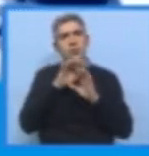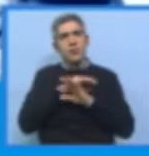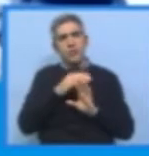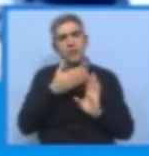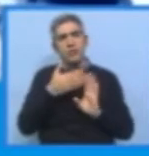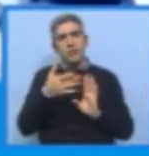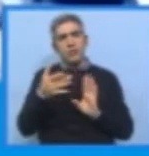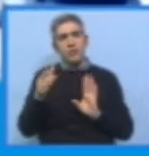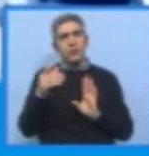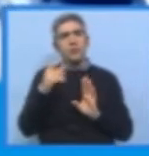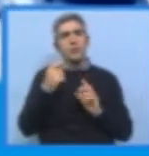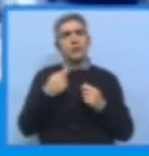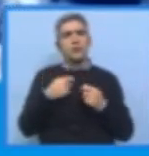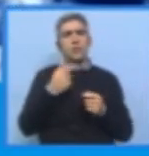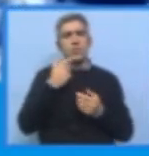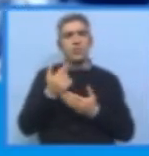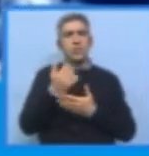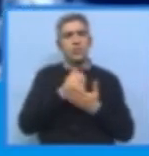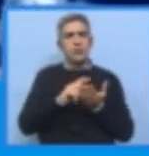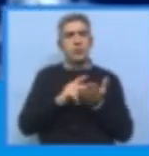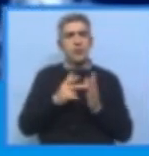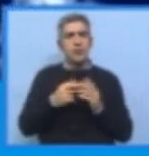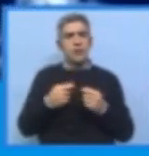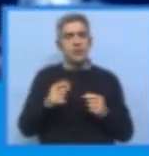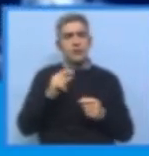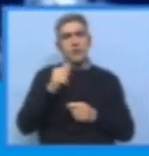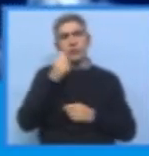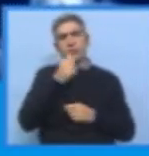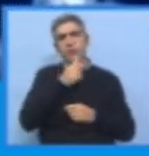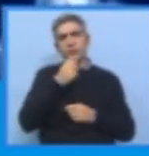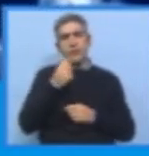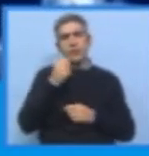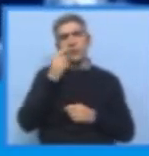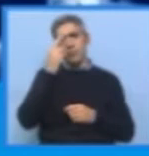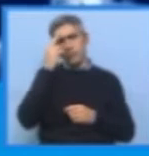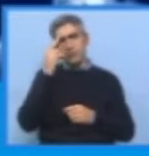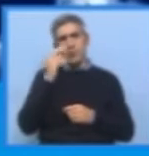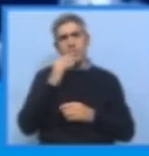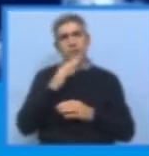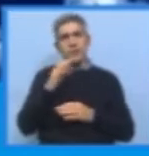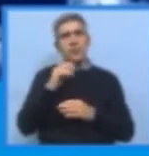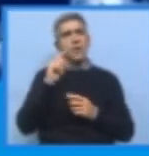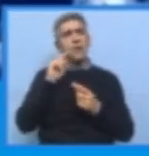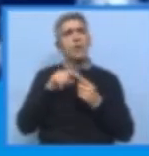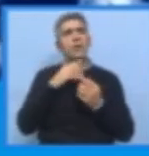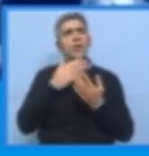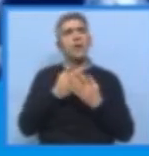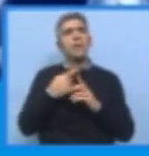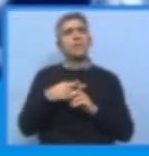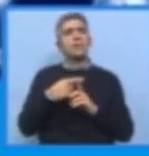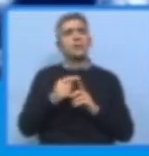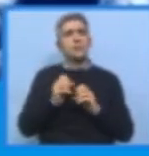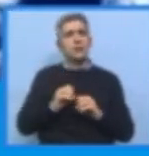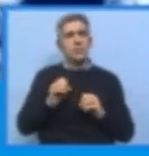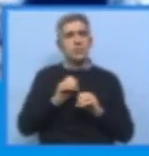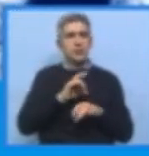custa de um dispêndio enorme de recursos técnicos e de um sofrimento muito importante à família, sem benefício objetivo, obviamente,